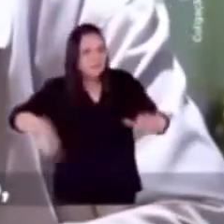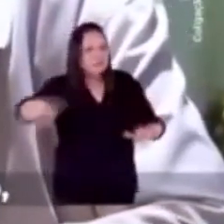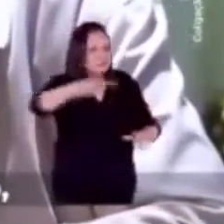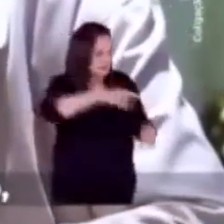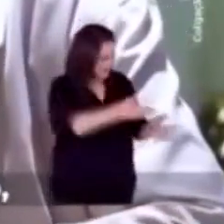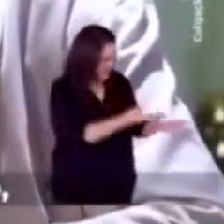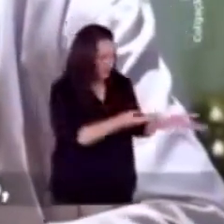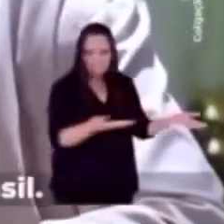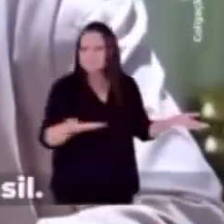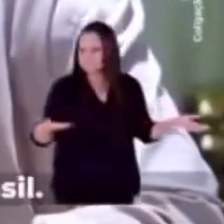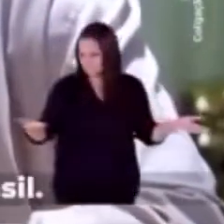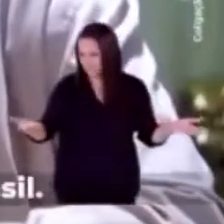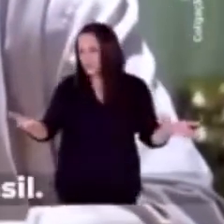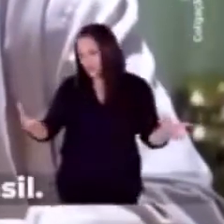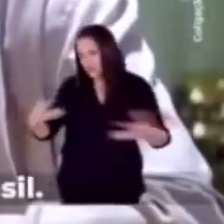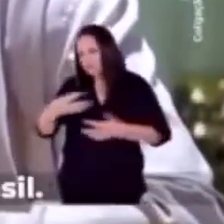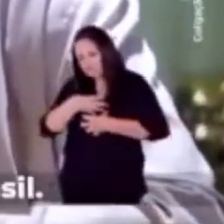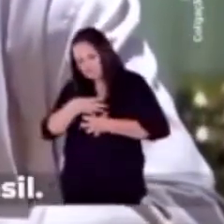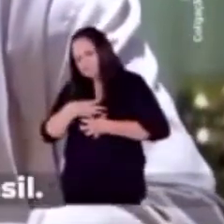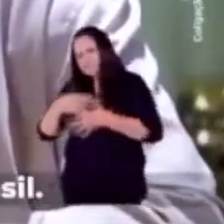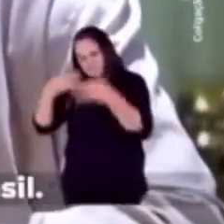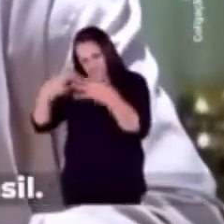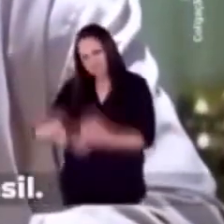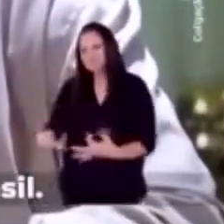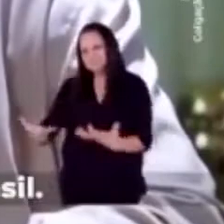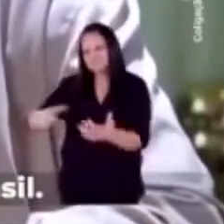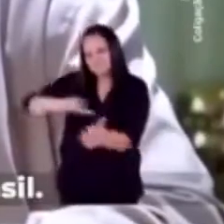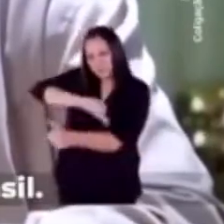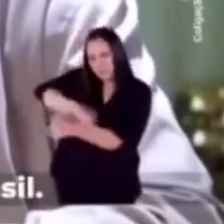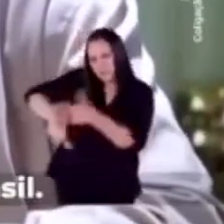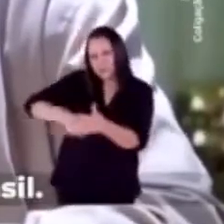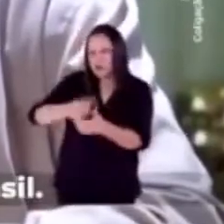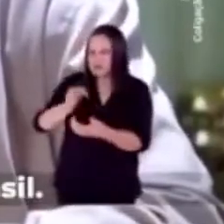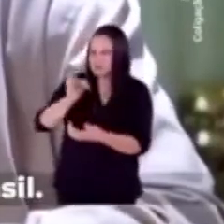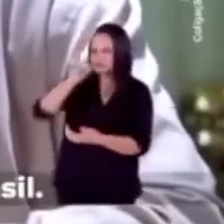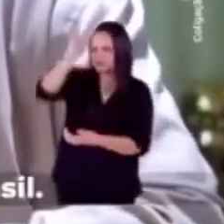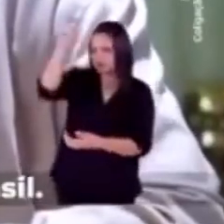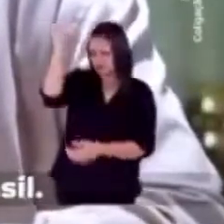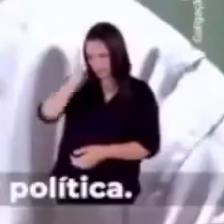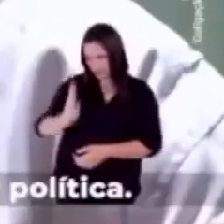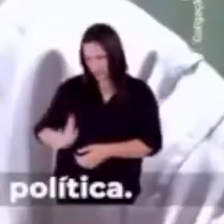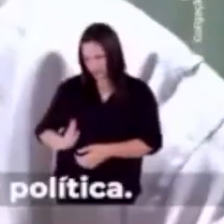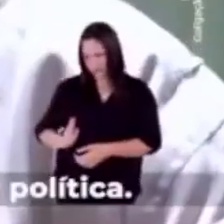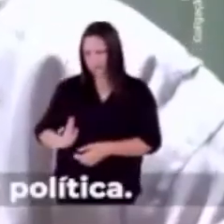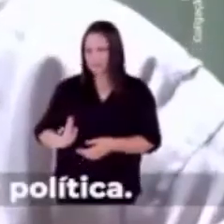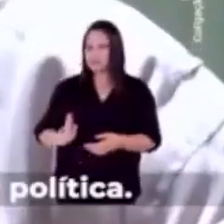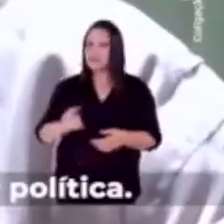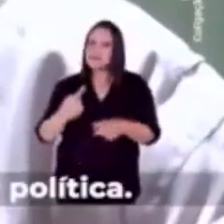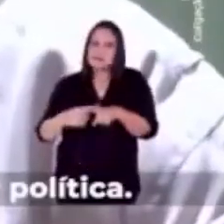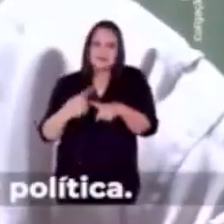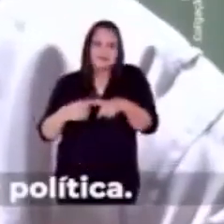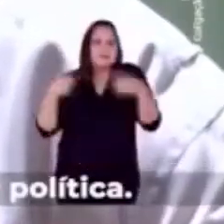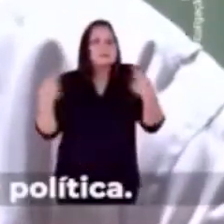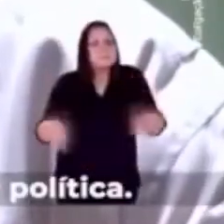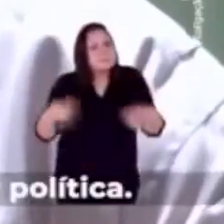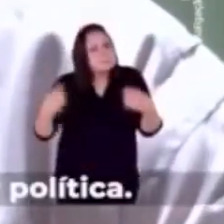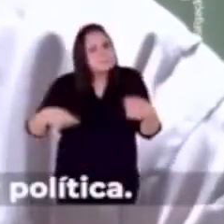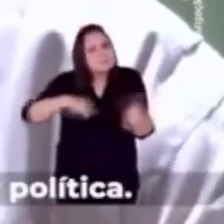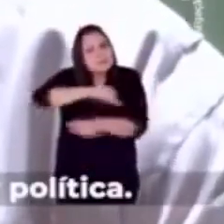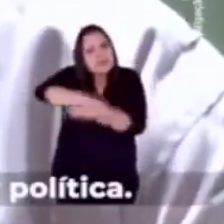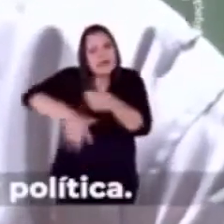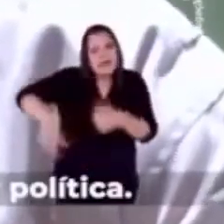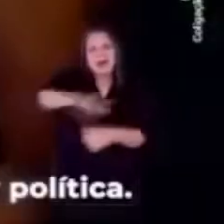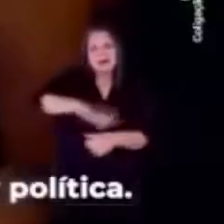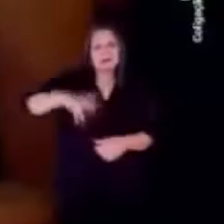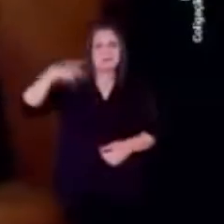coração, nós pretendemos sim mudar o destino do Brasil, porque nós precisamos sim de mudar a forma